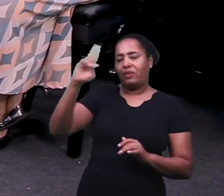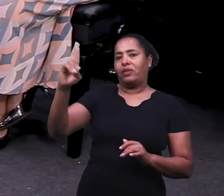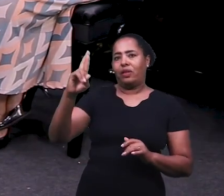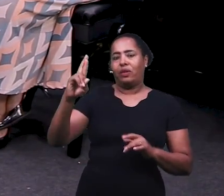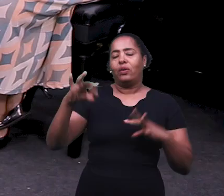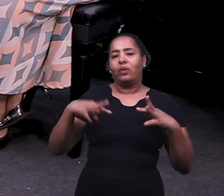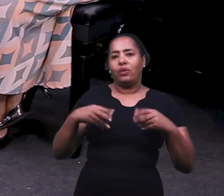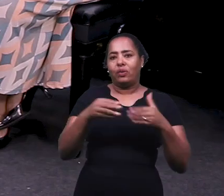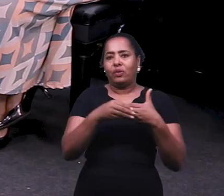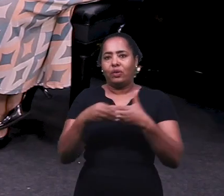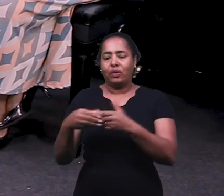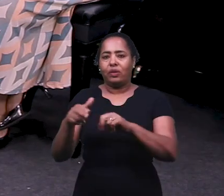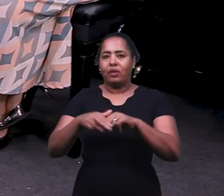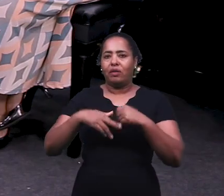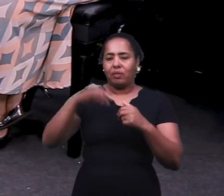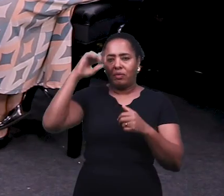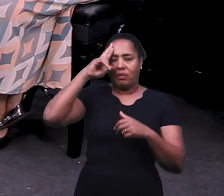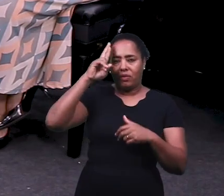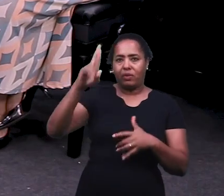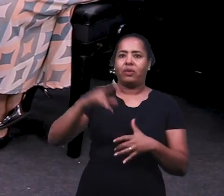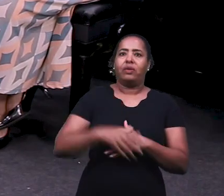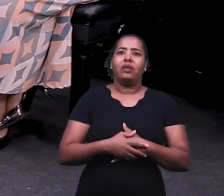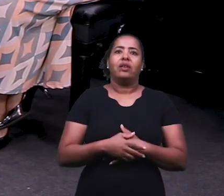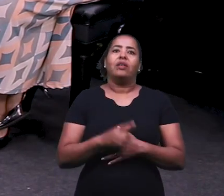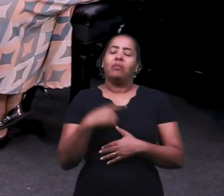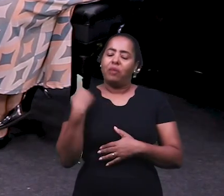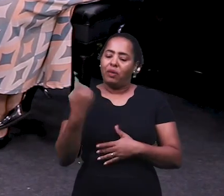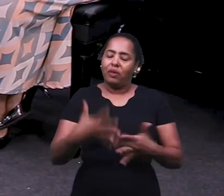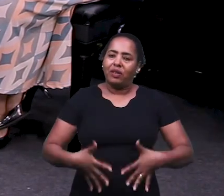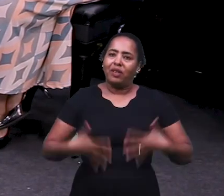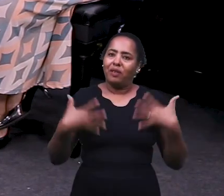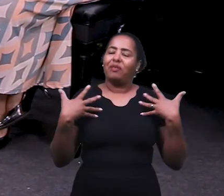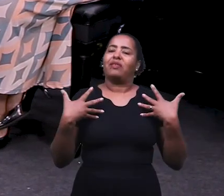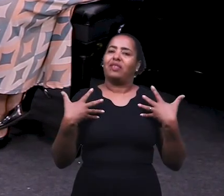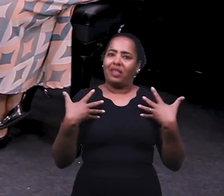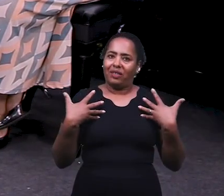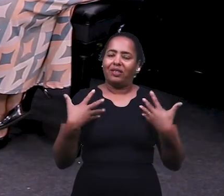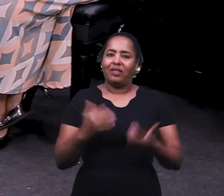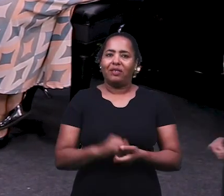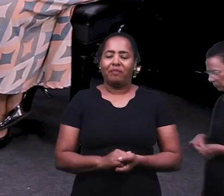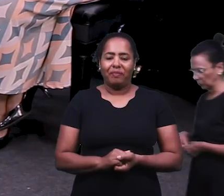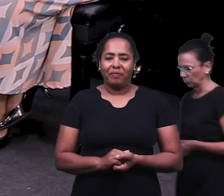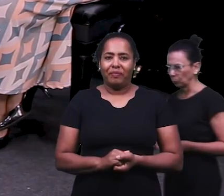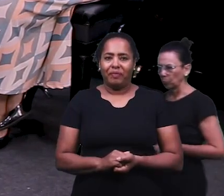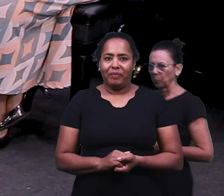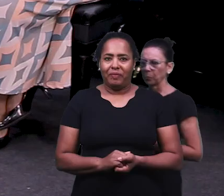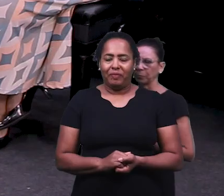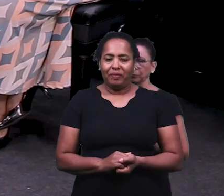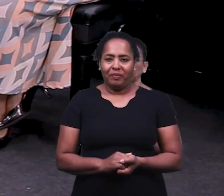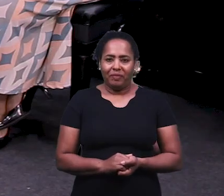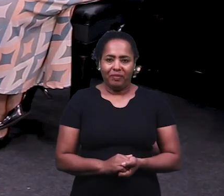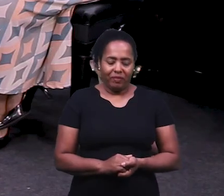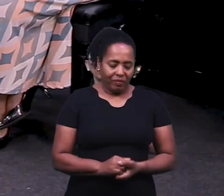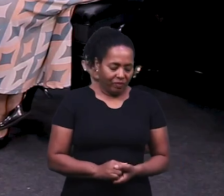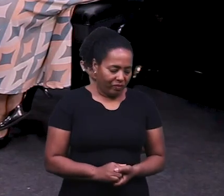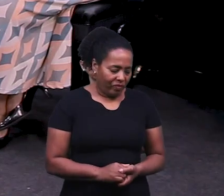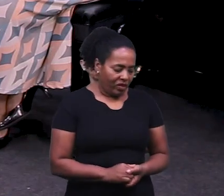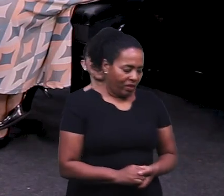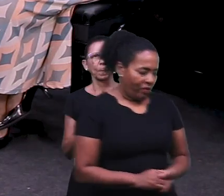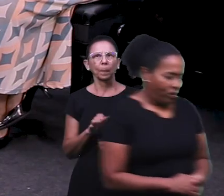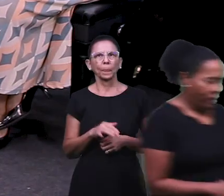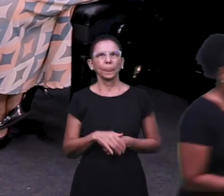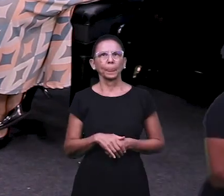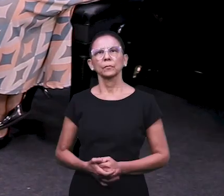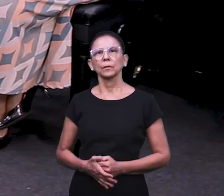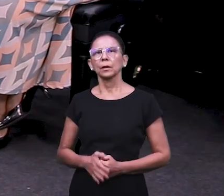né? Não é nada da nossa cabeça, é tudo direcionado. Glória a Deus. Então, pra gente isso é um privilégio, Glória né? a Jesus.